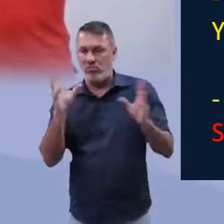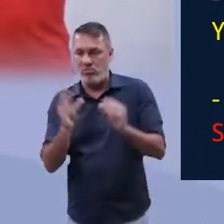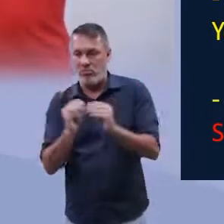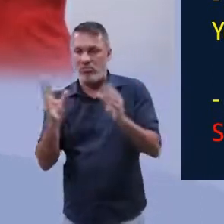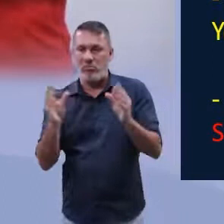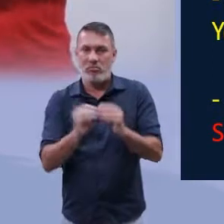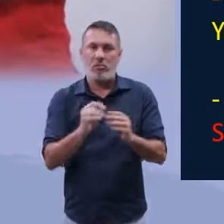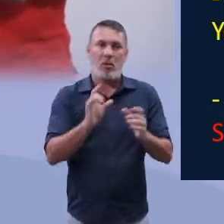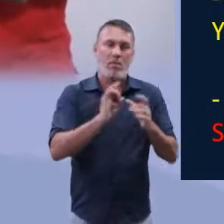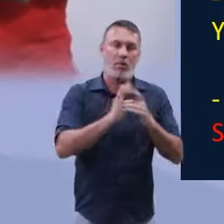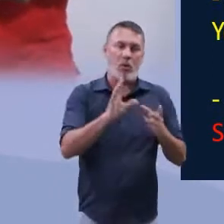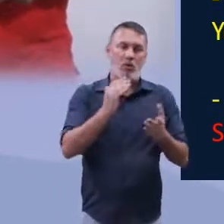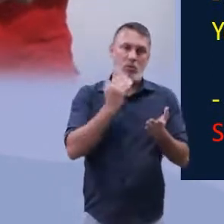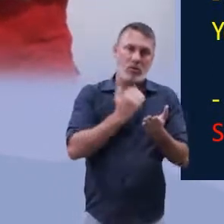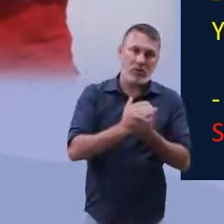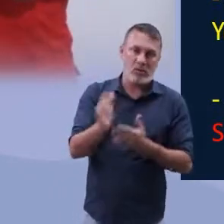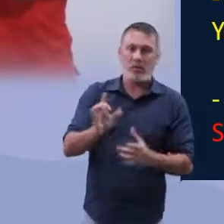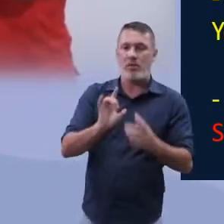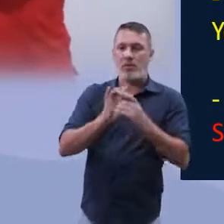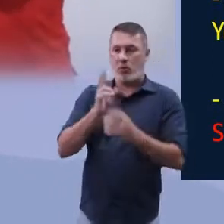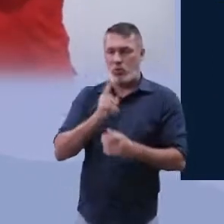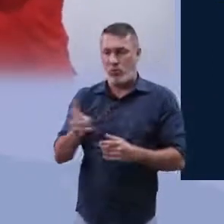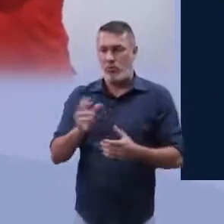Shall we continue? Posso continuar?